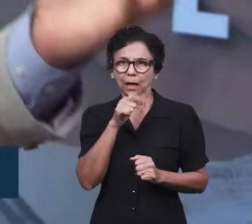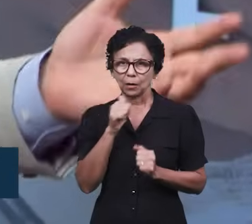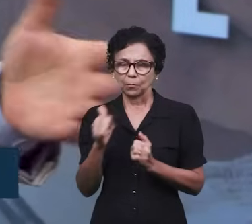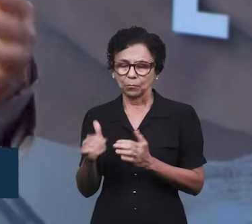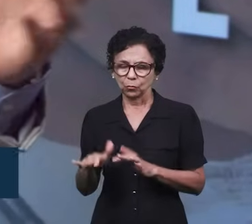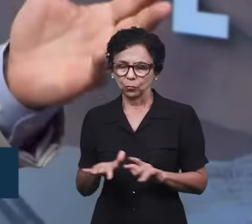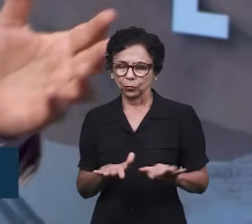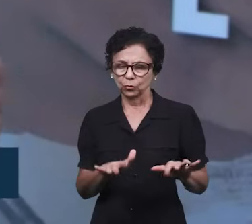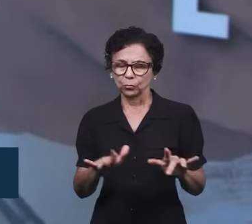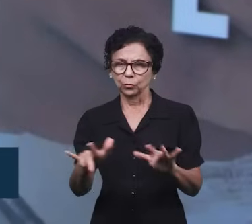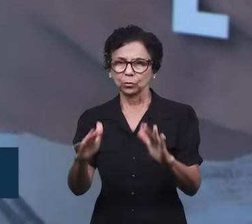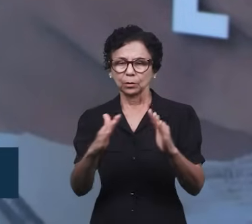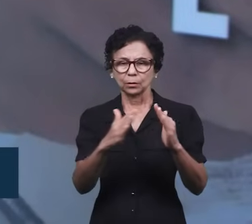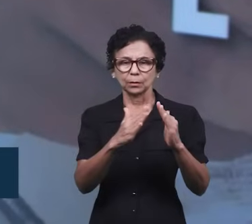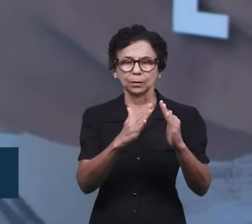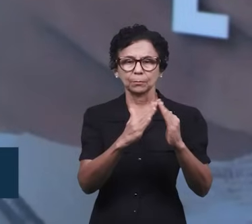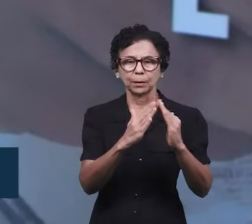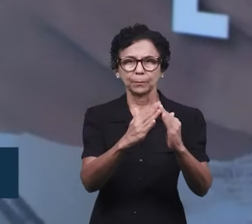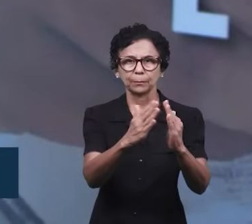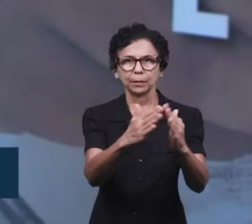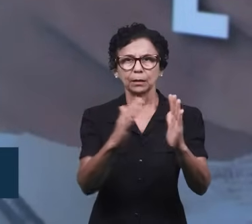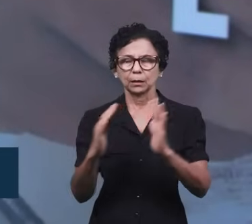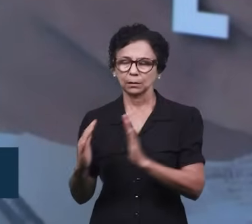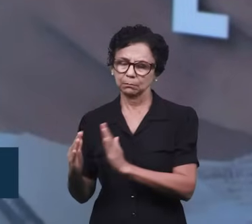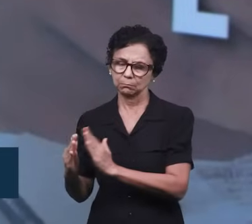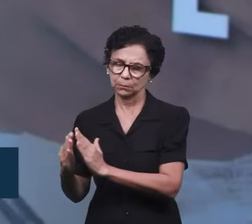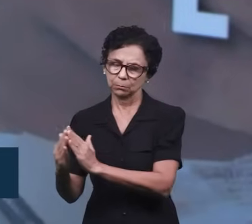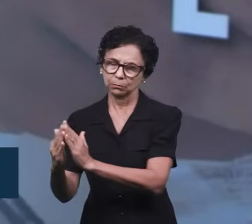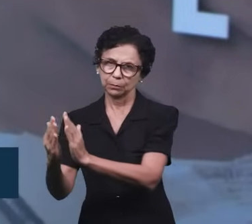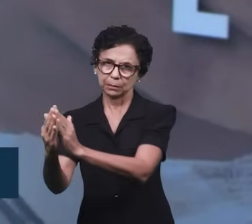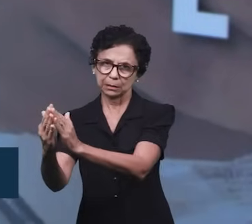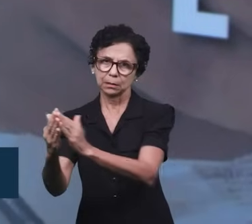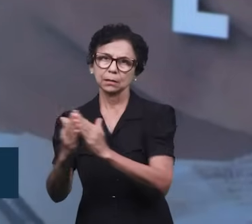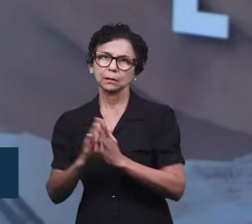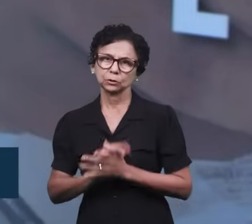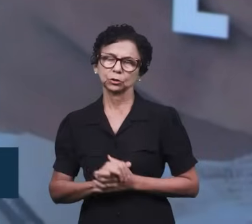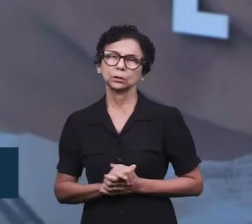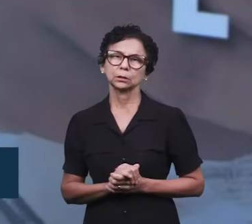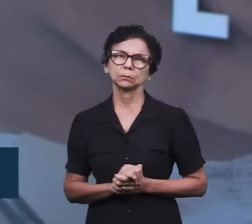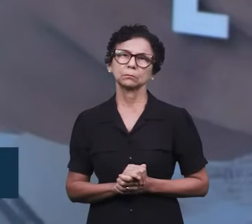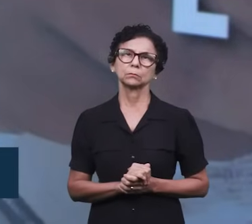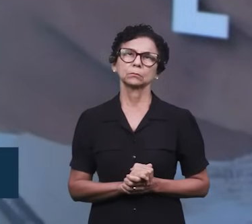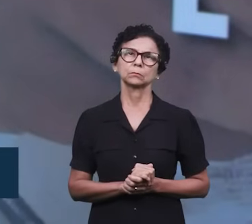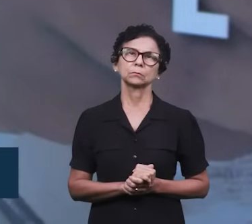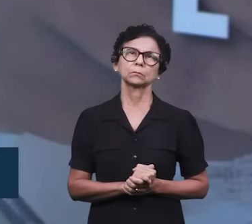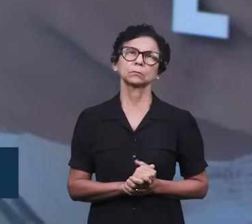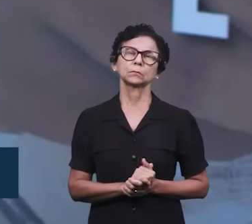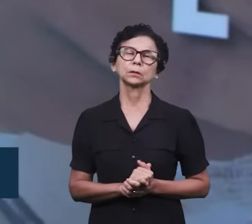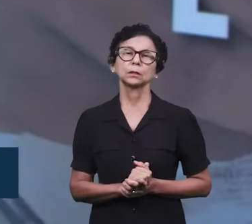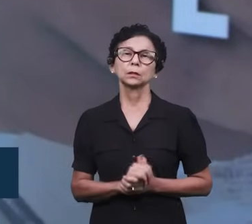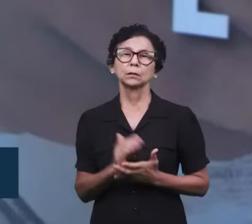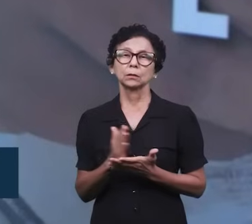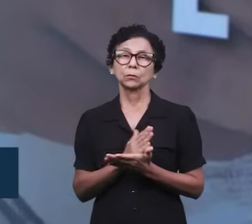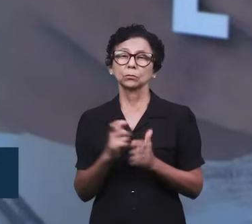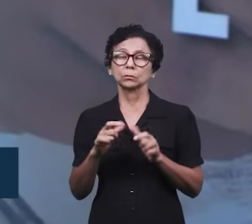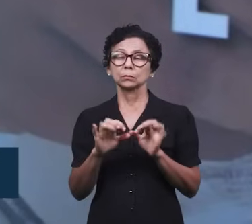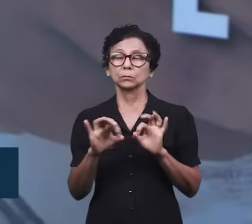cidade maior, mais estruturada, mas as demais são realmente lugares muito, muito ermos, muito